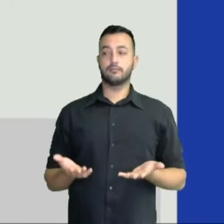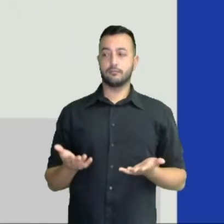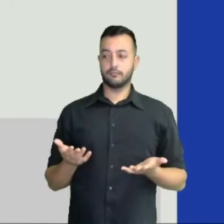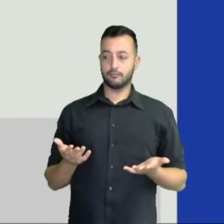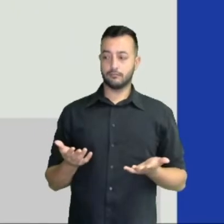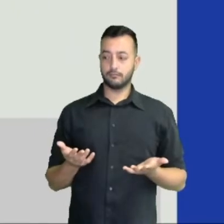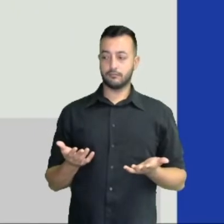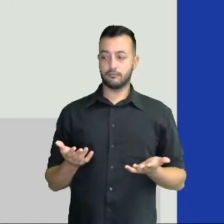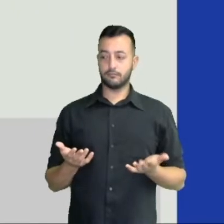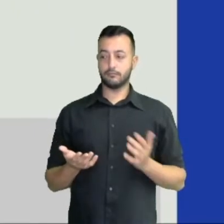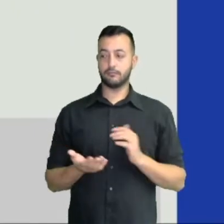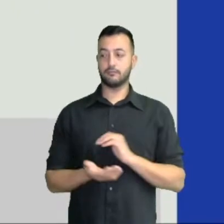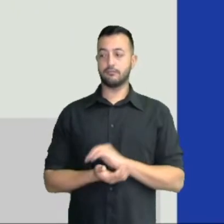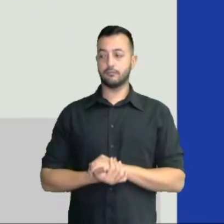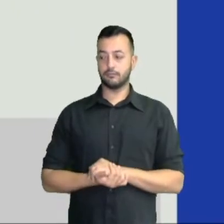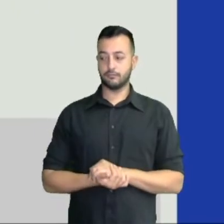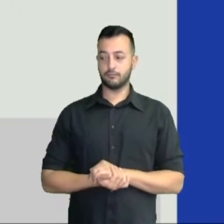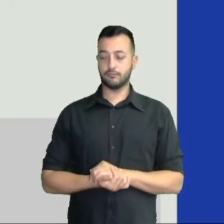às